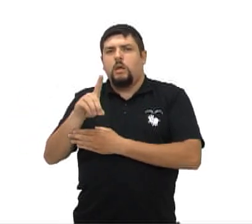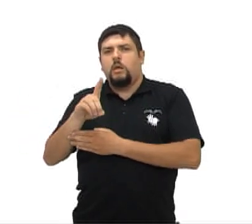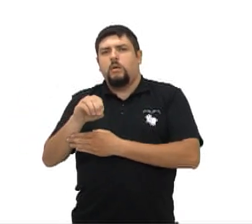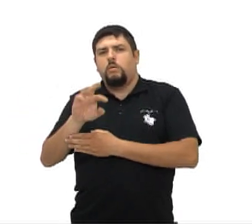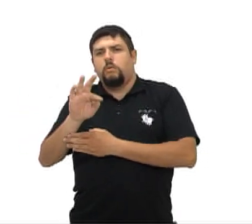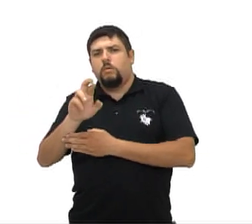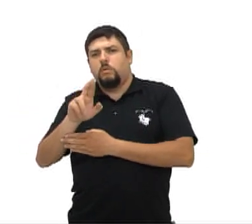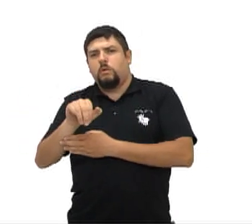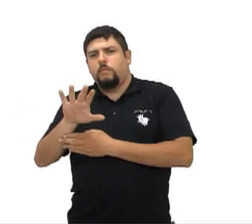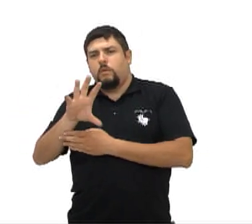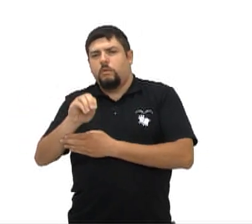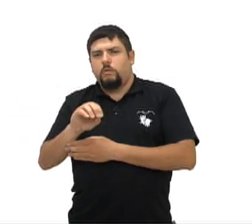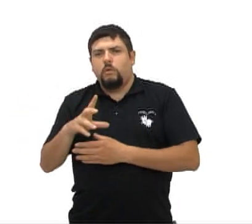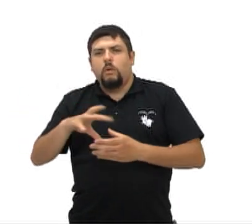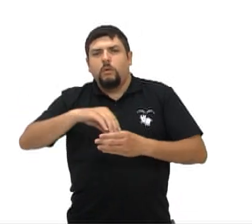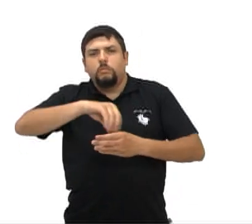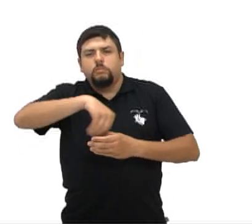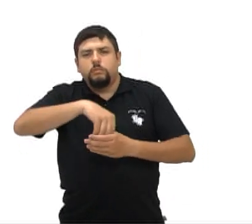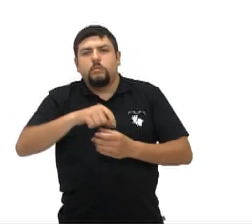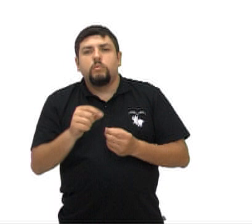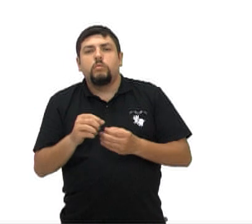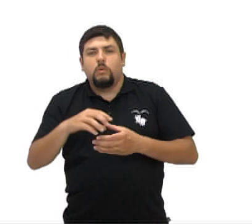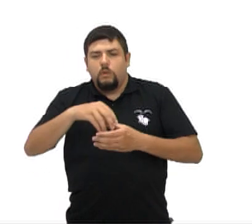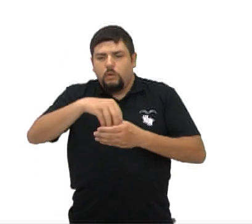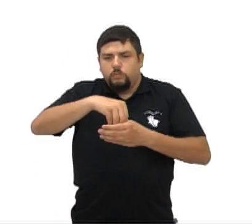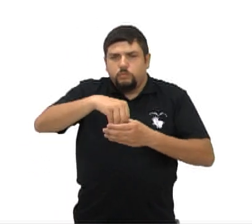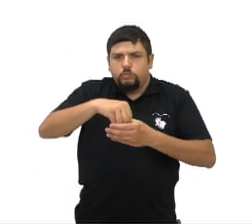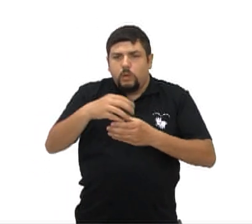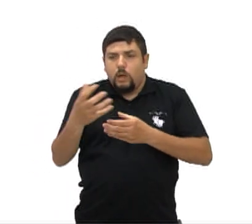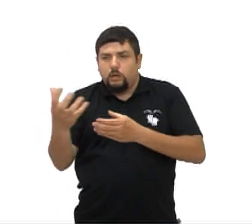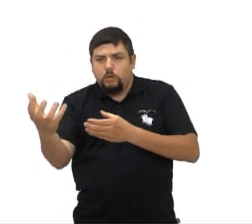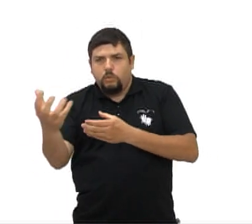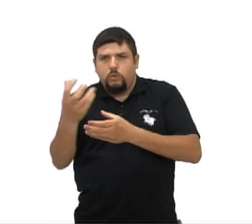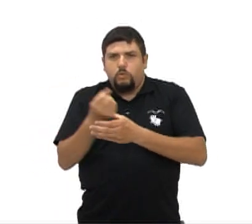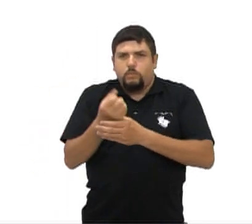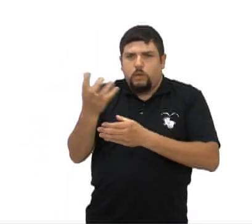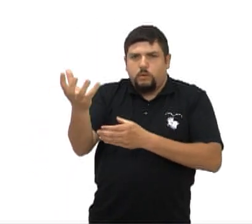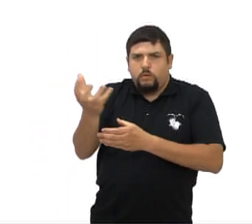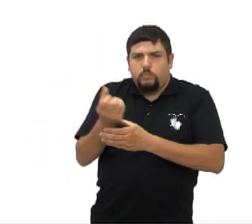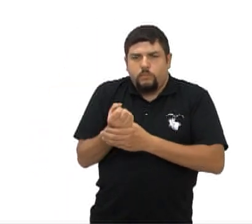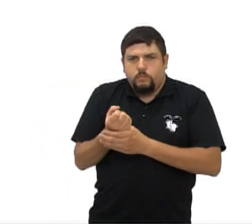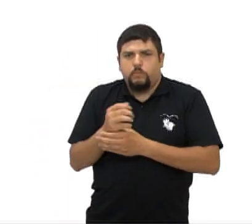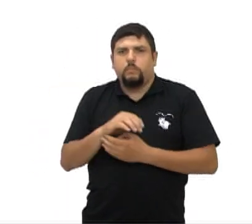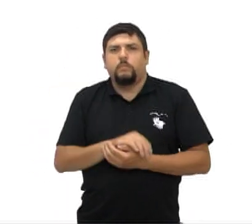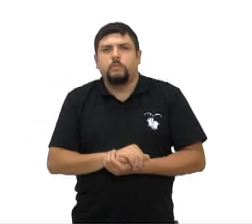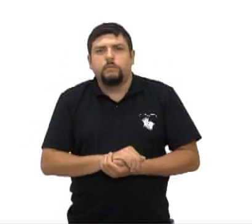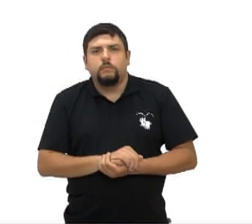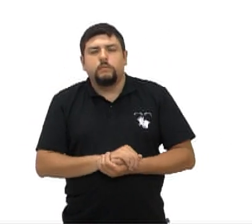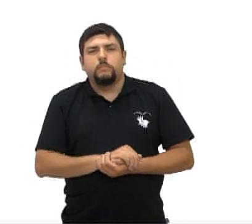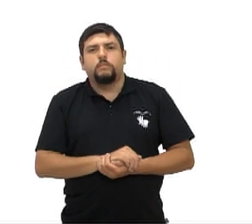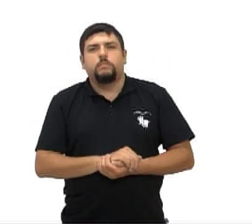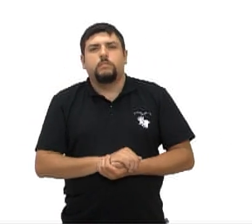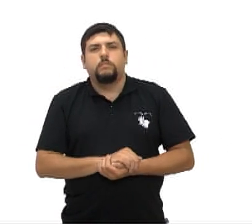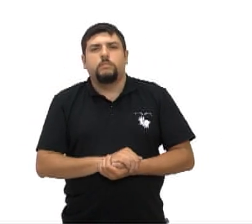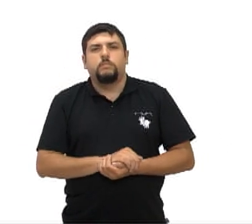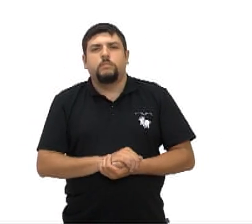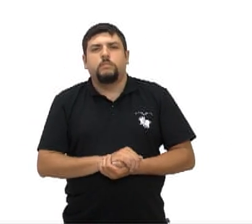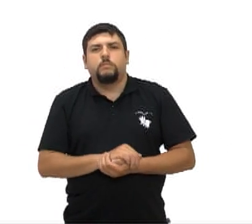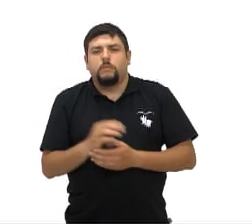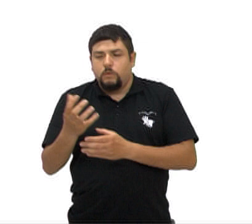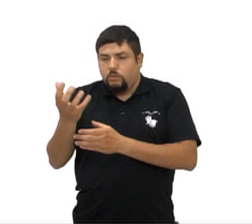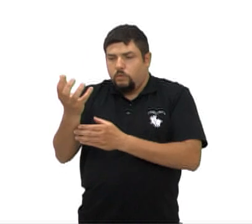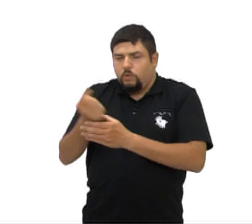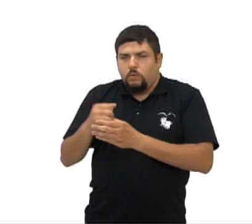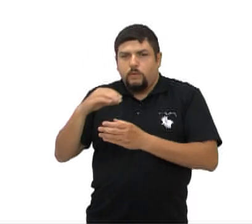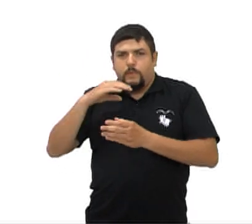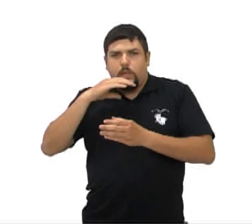temperatura favorece o sentido aonde absorve o calor fornecido, ou seja, o sentido endotérmico. Uma